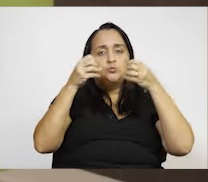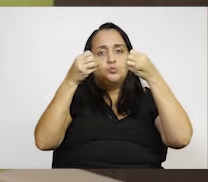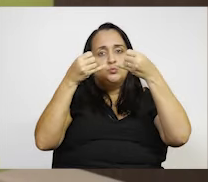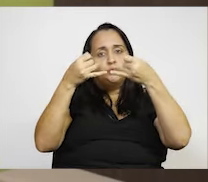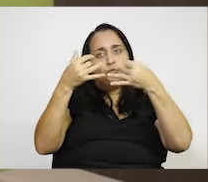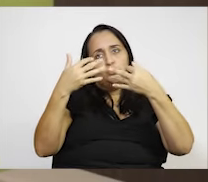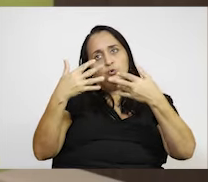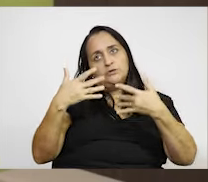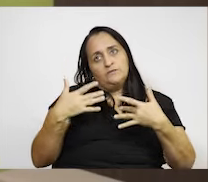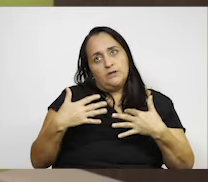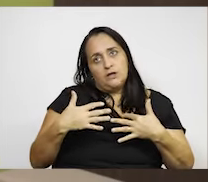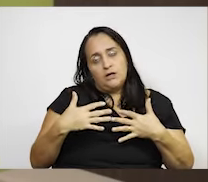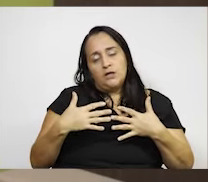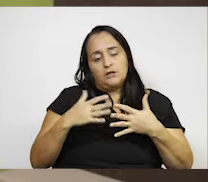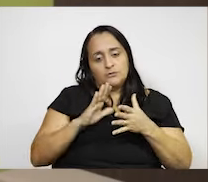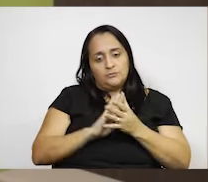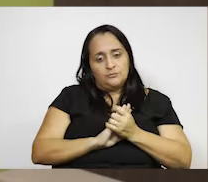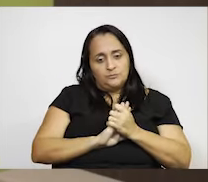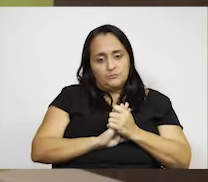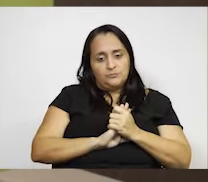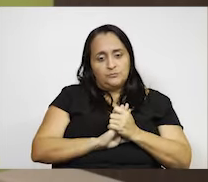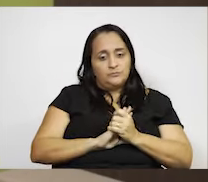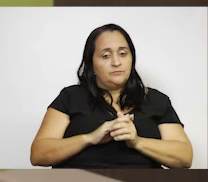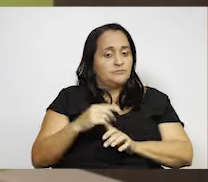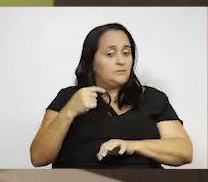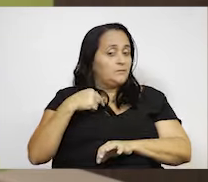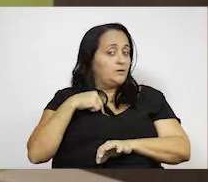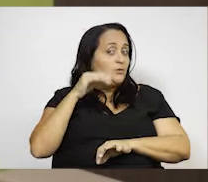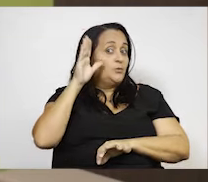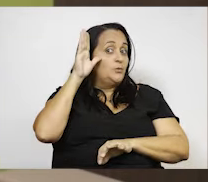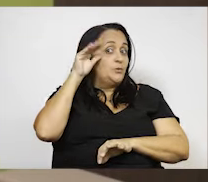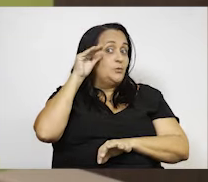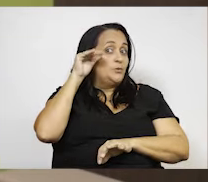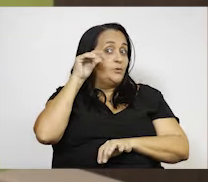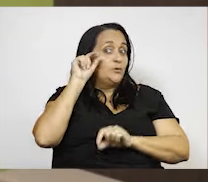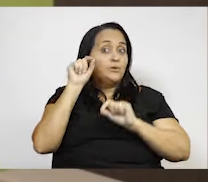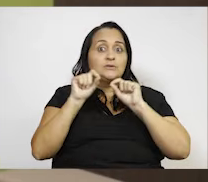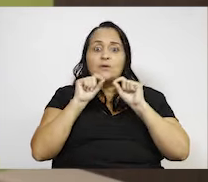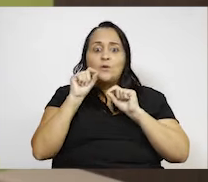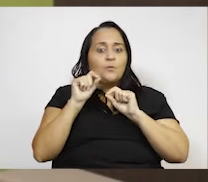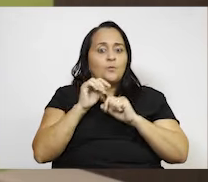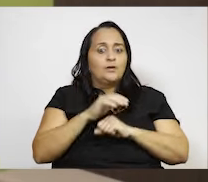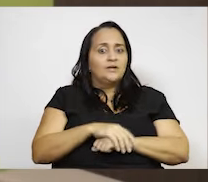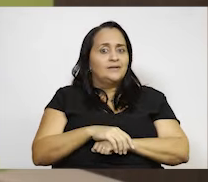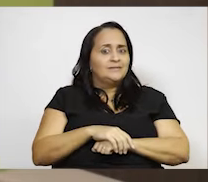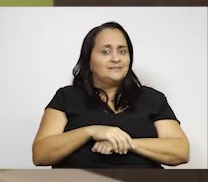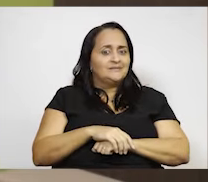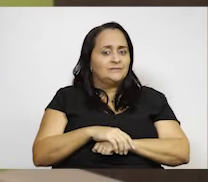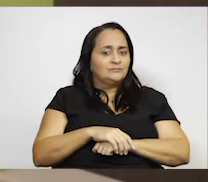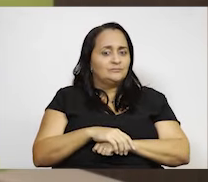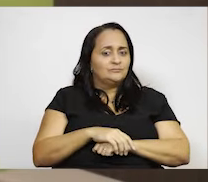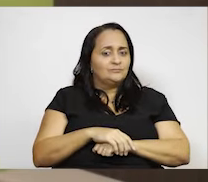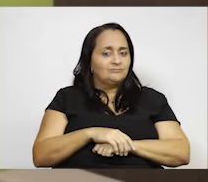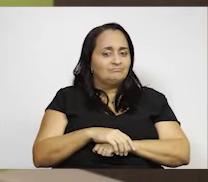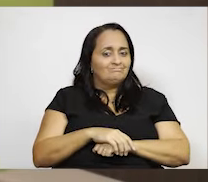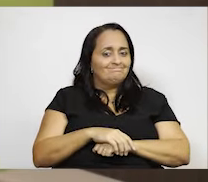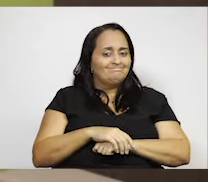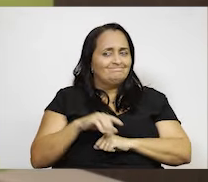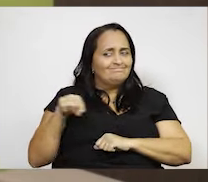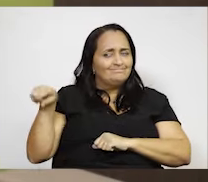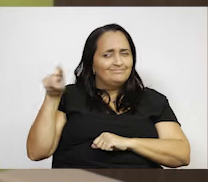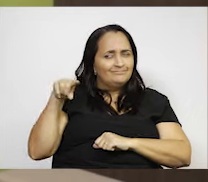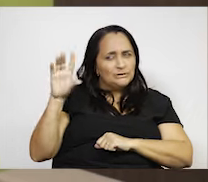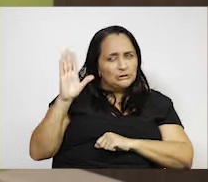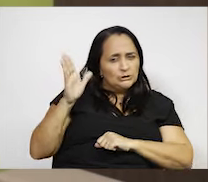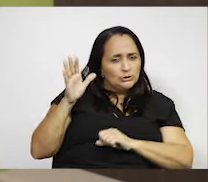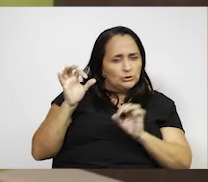bom? Ai, gente, eu tô curiosa para saber o que é que aconteceu com o nosso repórter. Será que ele